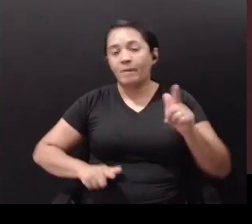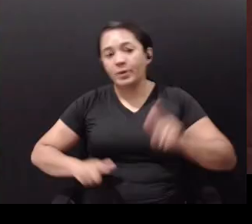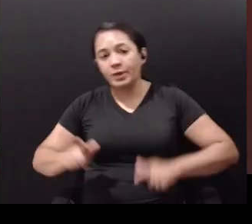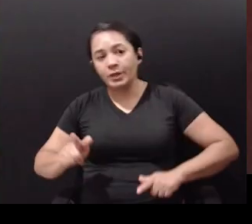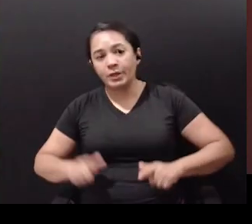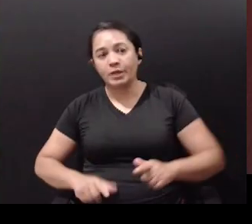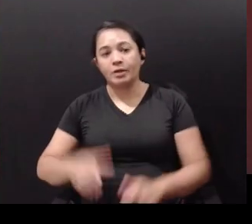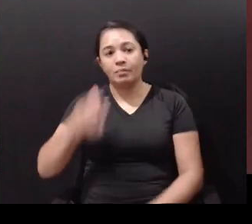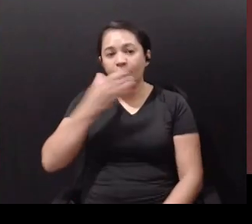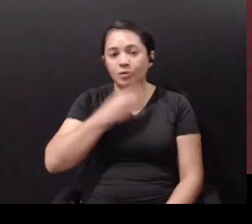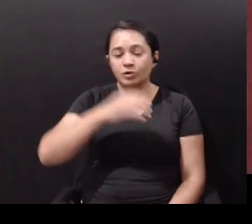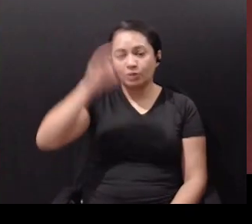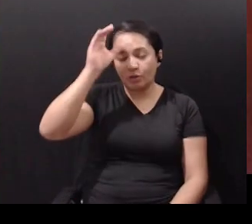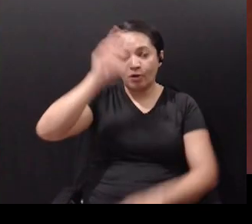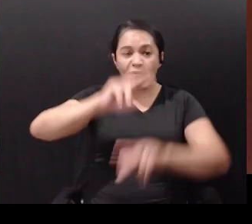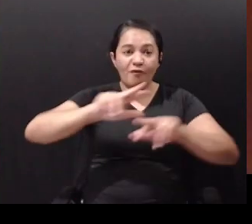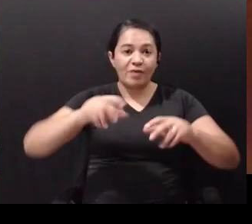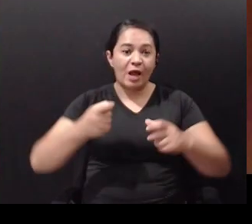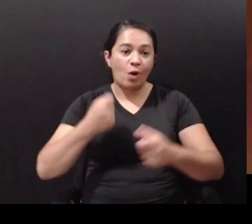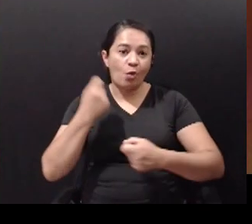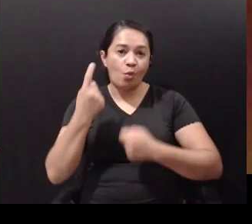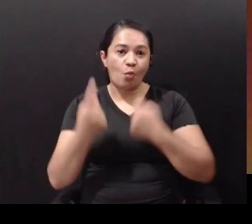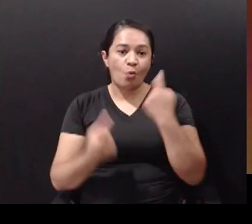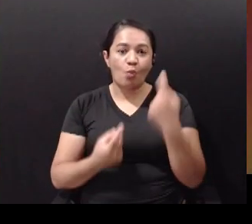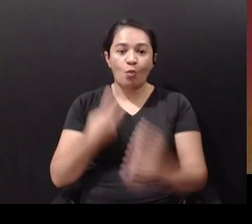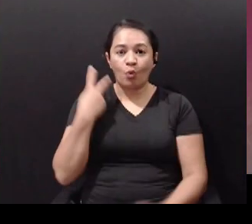eram vereadores, inclusive o Partido Liberal tinha um peso